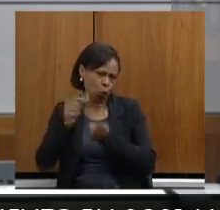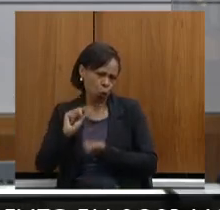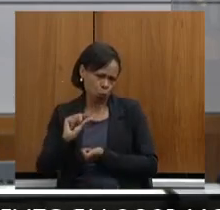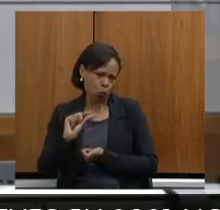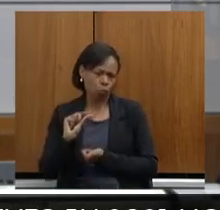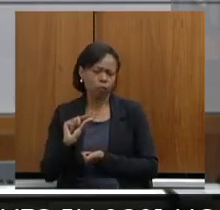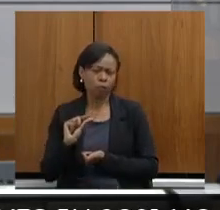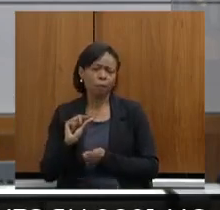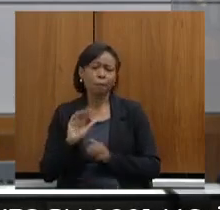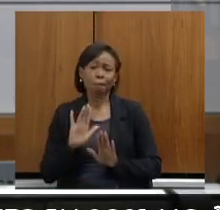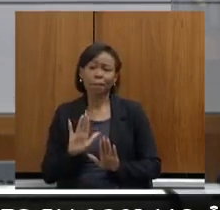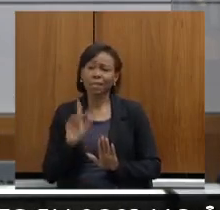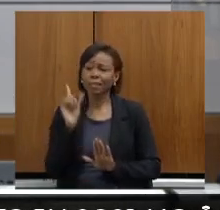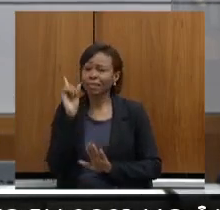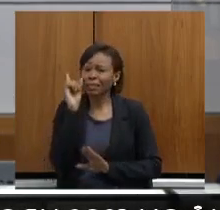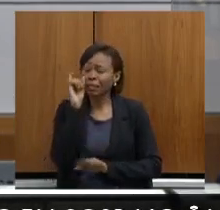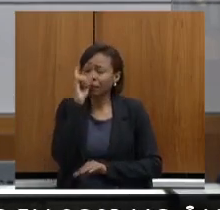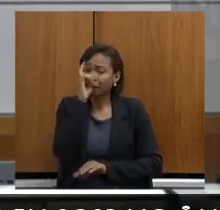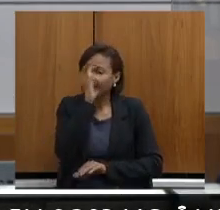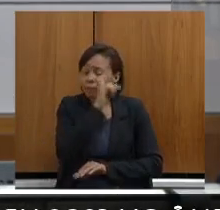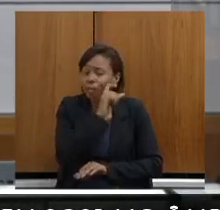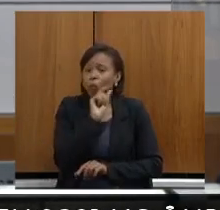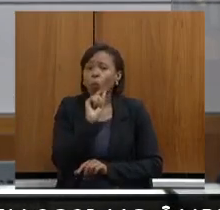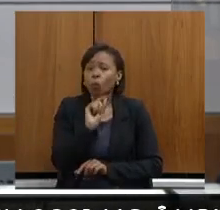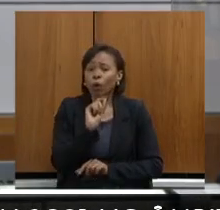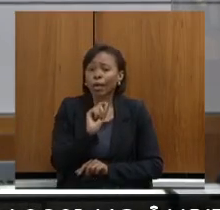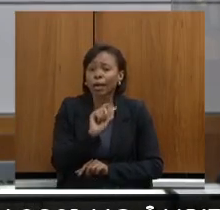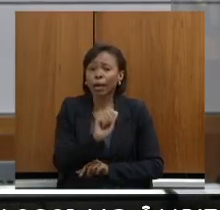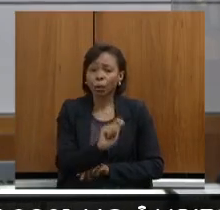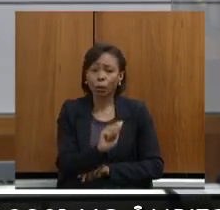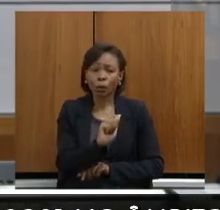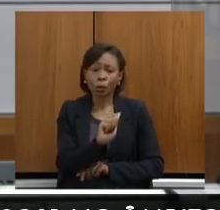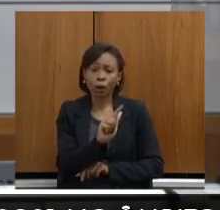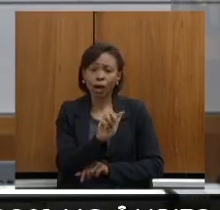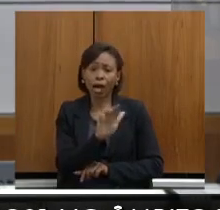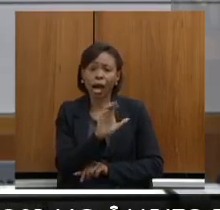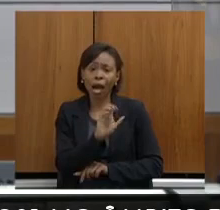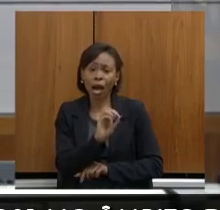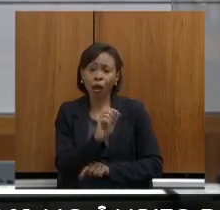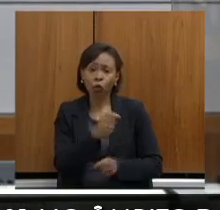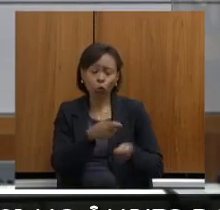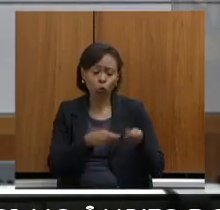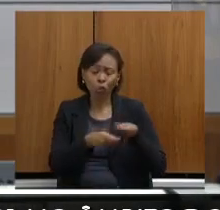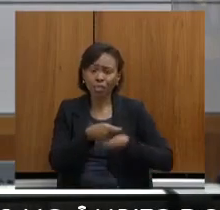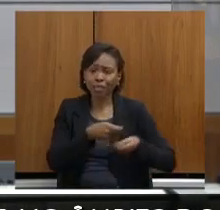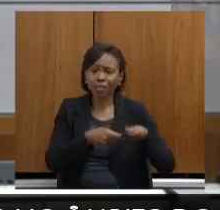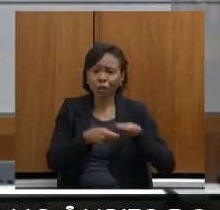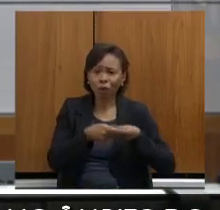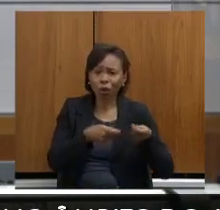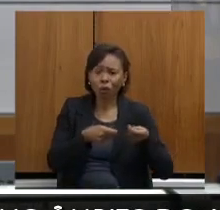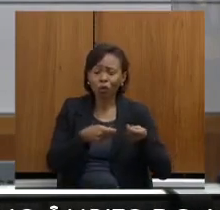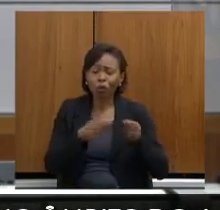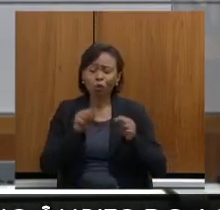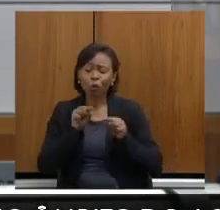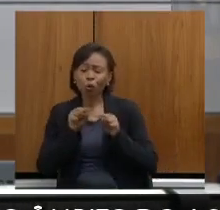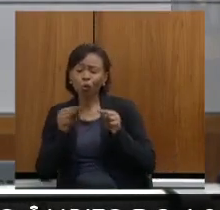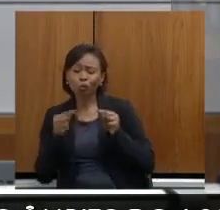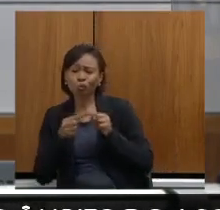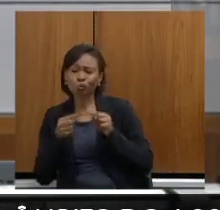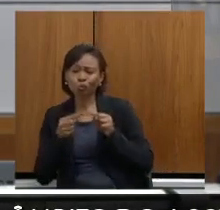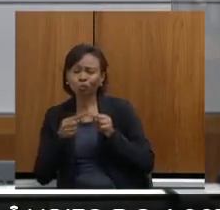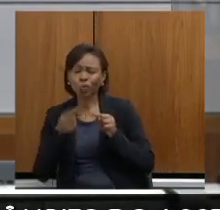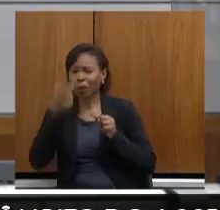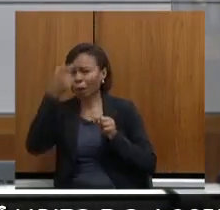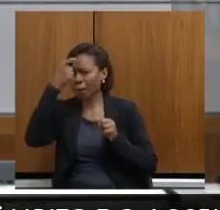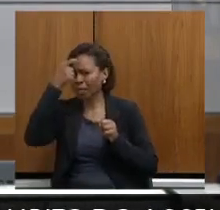muito difícil você conciliar O agronegócio com a mentalidade de algumas pessoas que ainda permanece